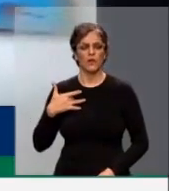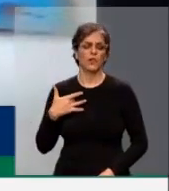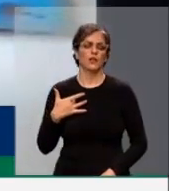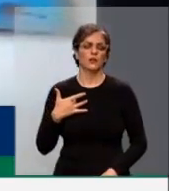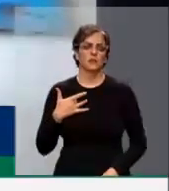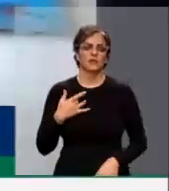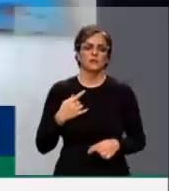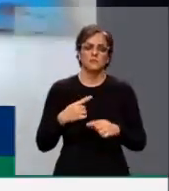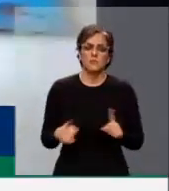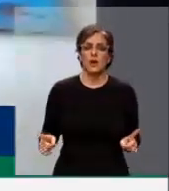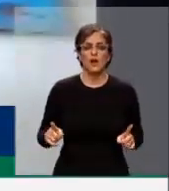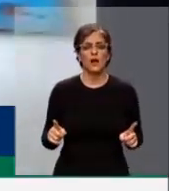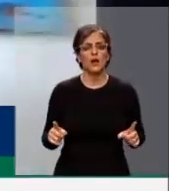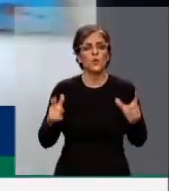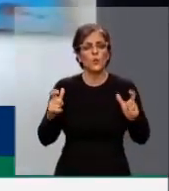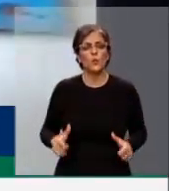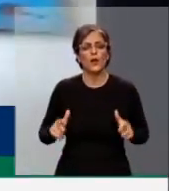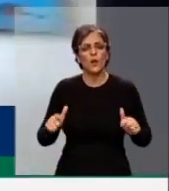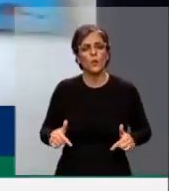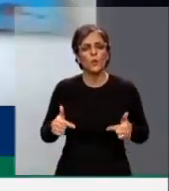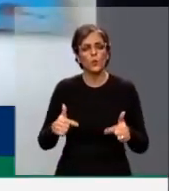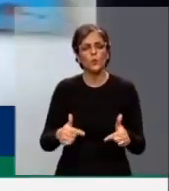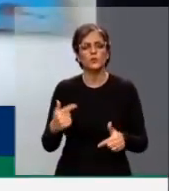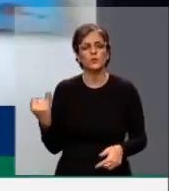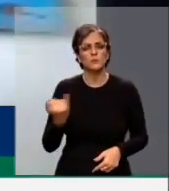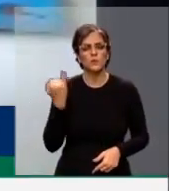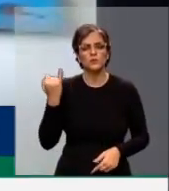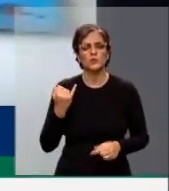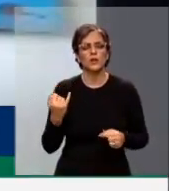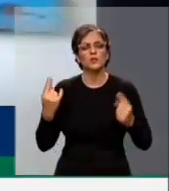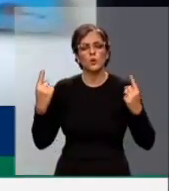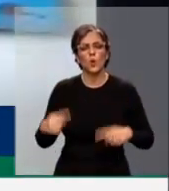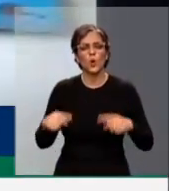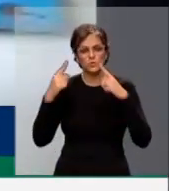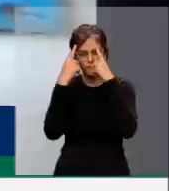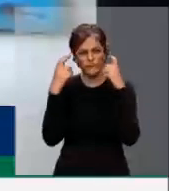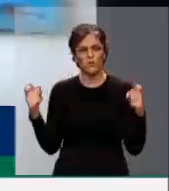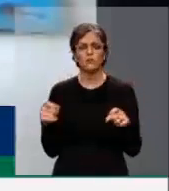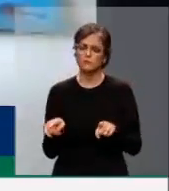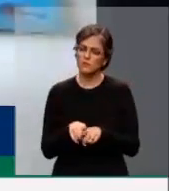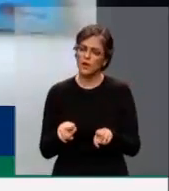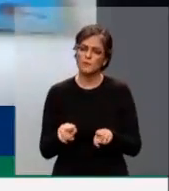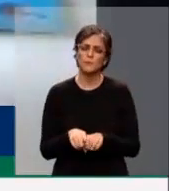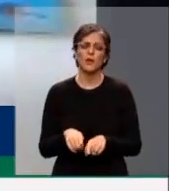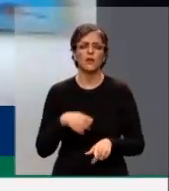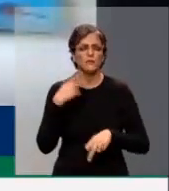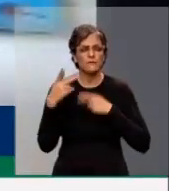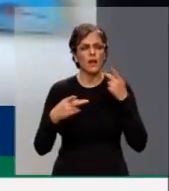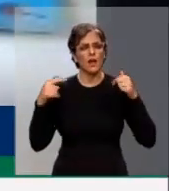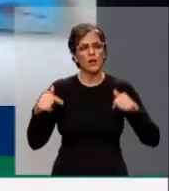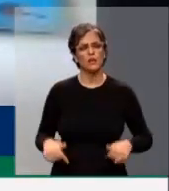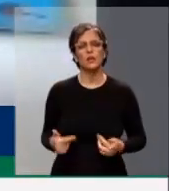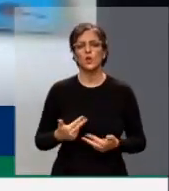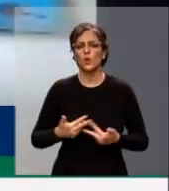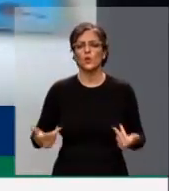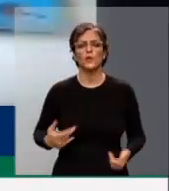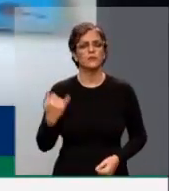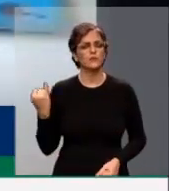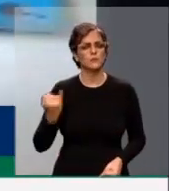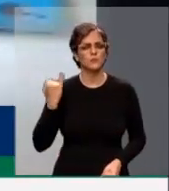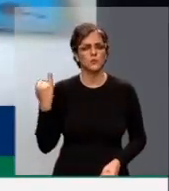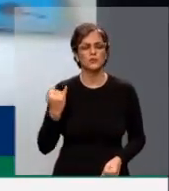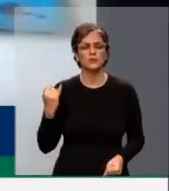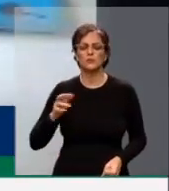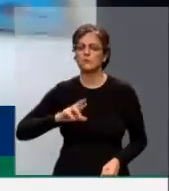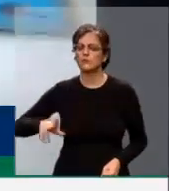desse espaço de luta pelo esse ativismo contra a violência, mas trazer questões importantes aqui, não